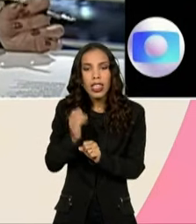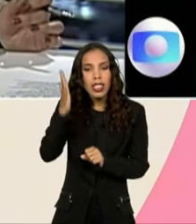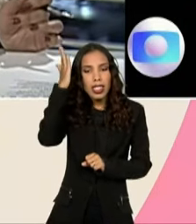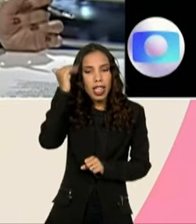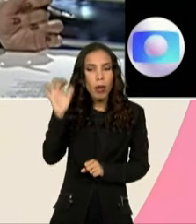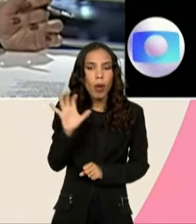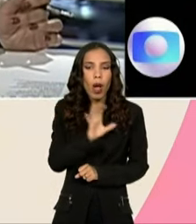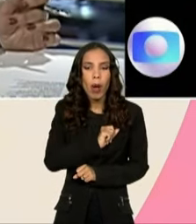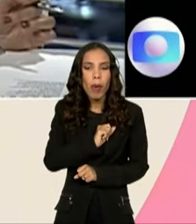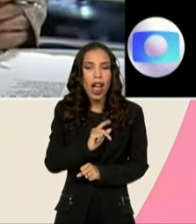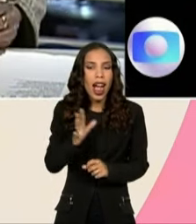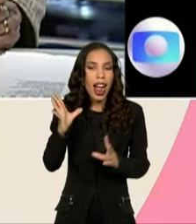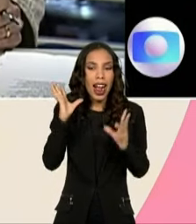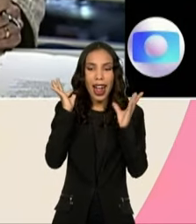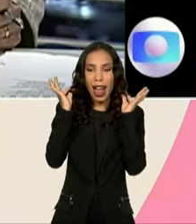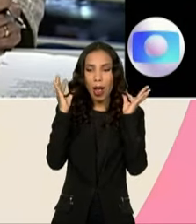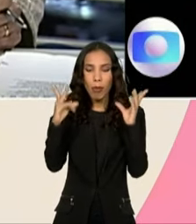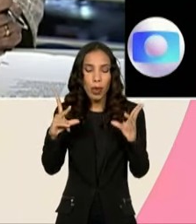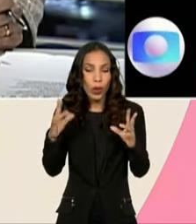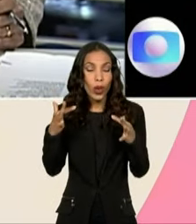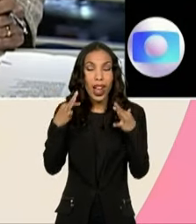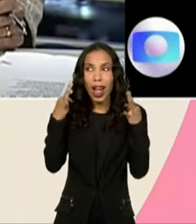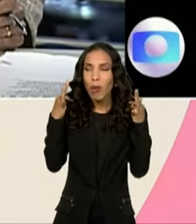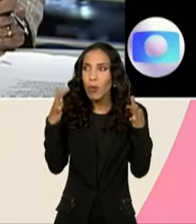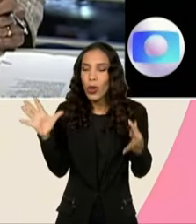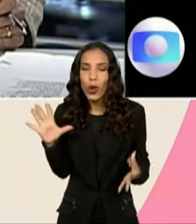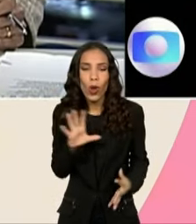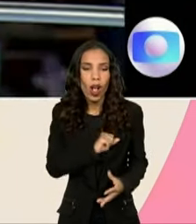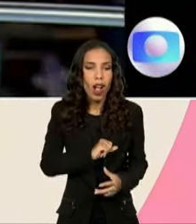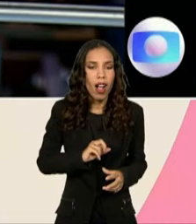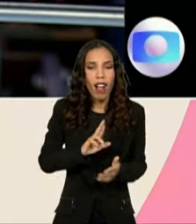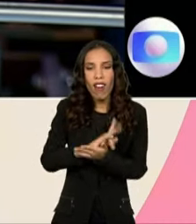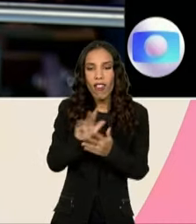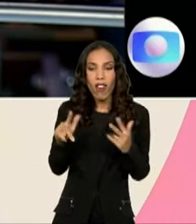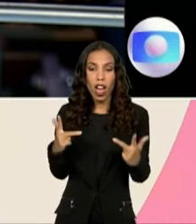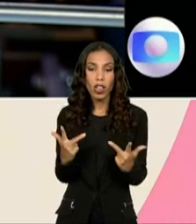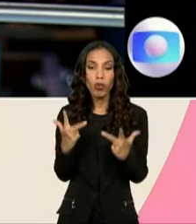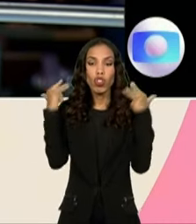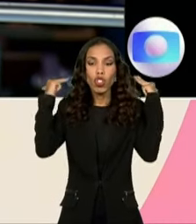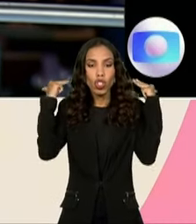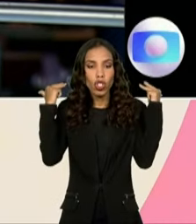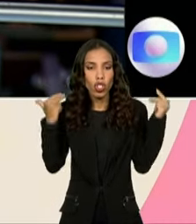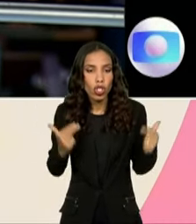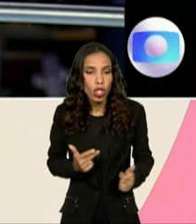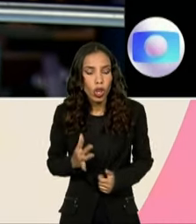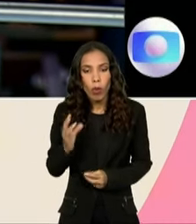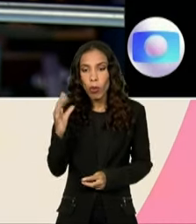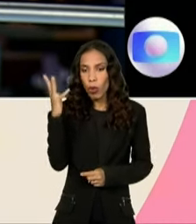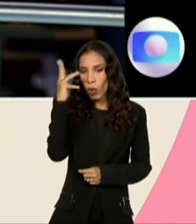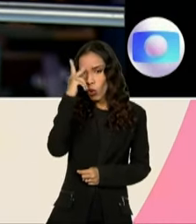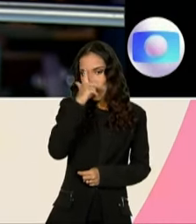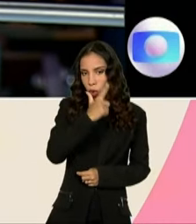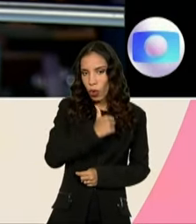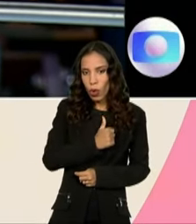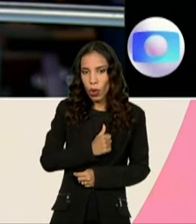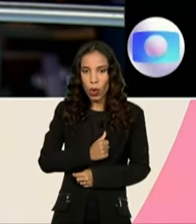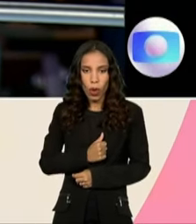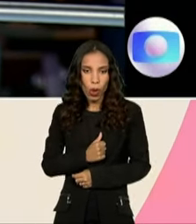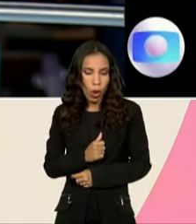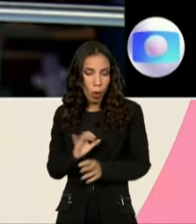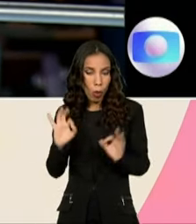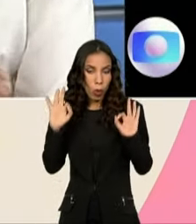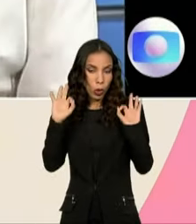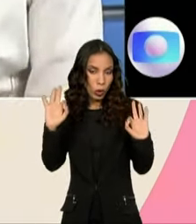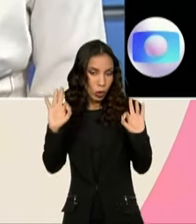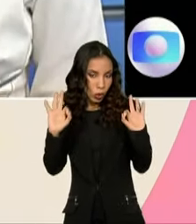cabelos. Estamos vendo ali, né, Estamos gente? Vendo os cabelos. Estamos Olha vendo que maravilha. Vários. Um Chanel. Ai, muito bonitinha demais. Muito